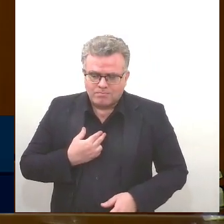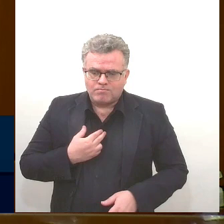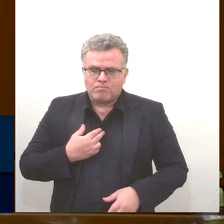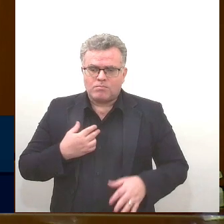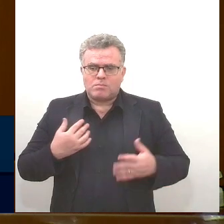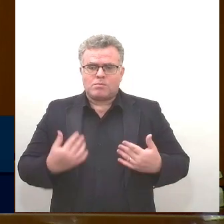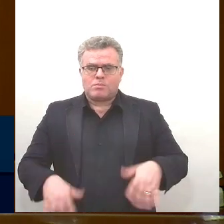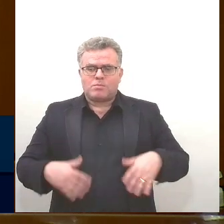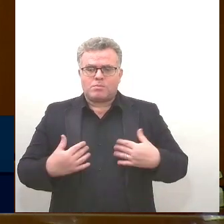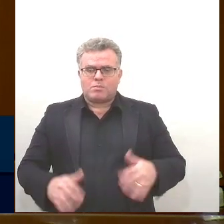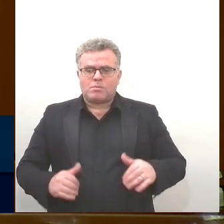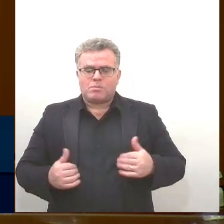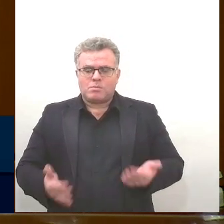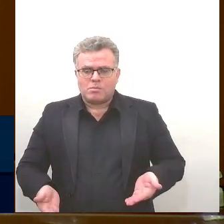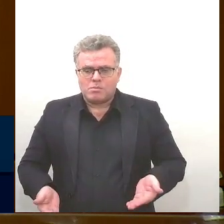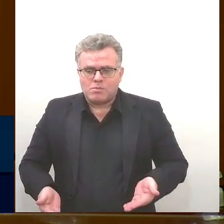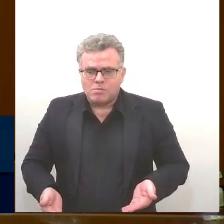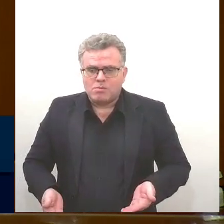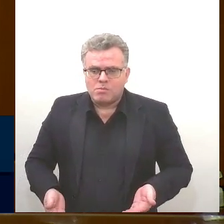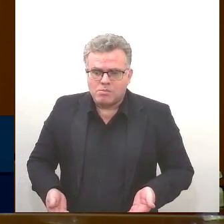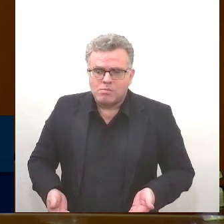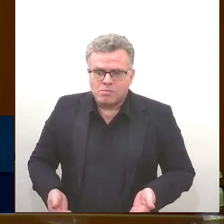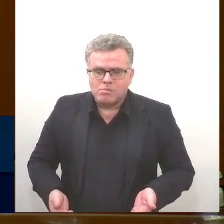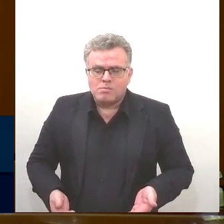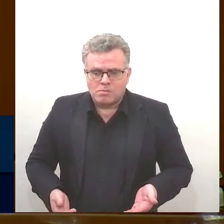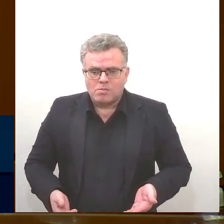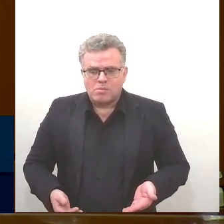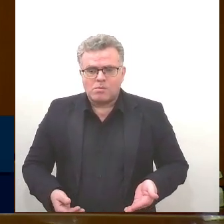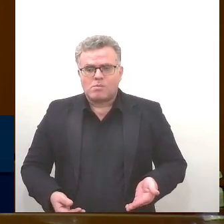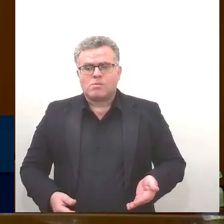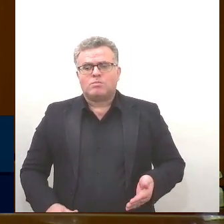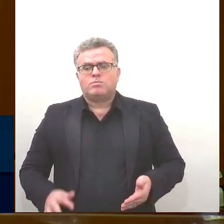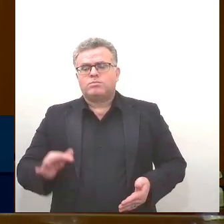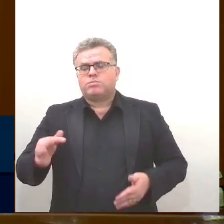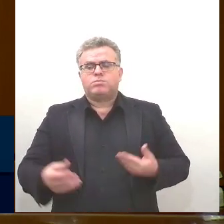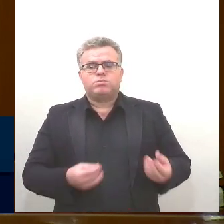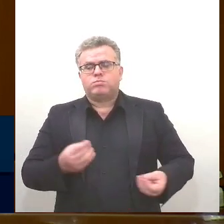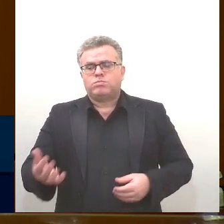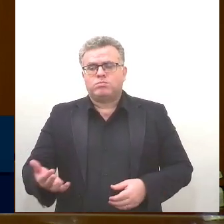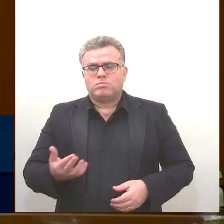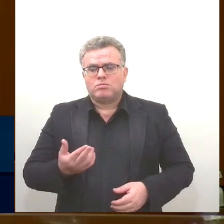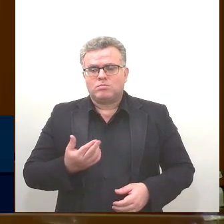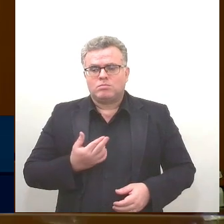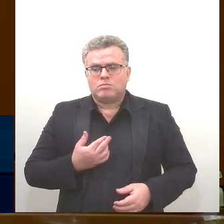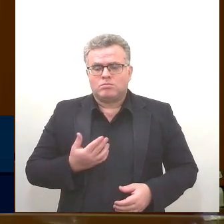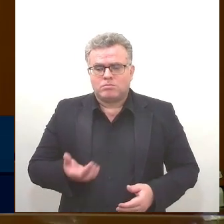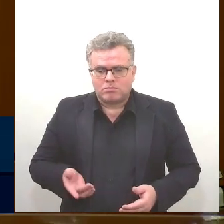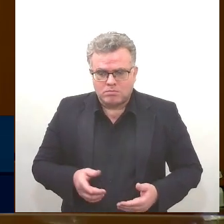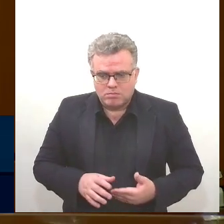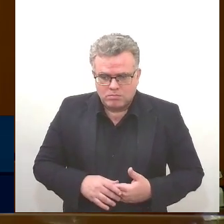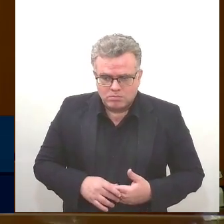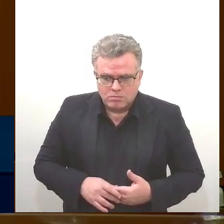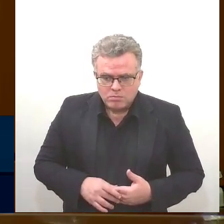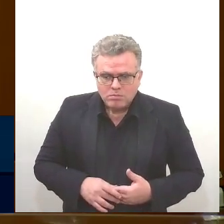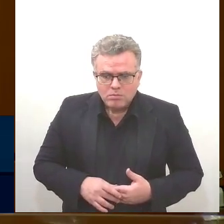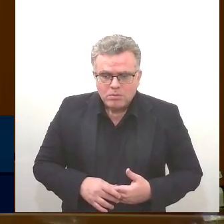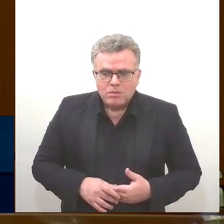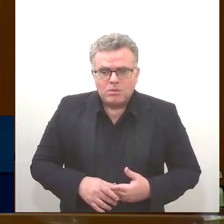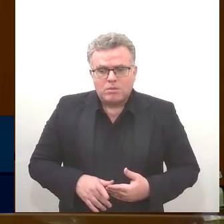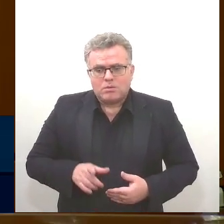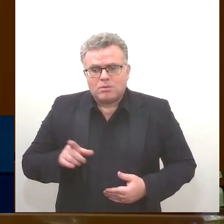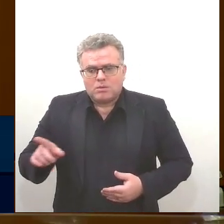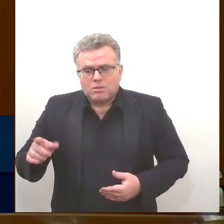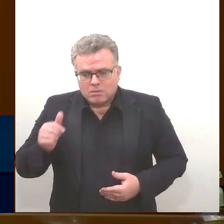conseguem deixar de ser seduzida pelas benécias do poder e essa menina aqui tem um valor